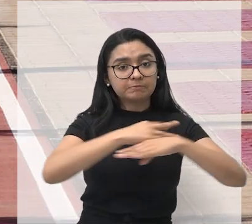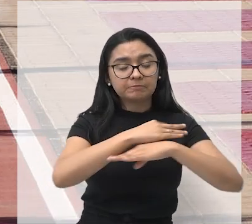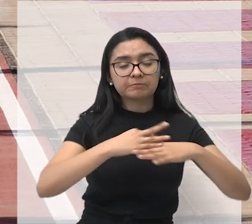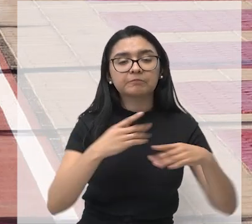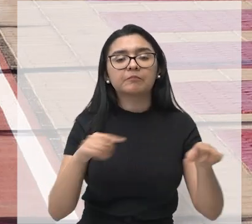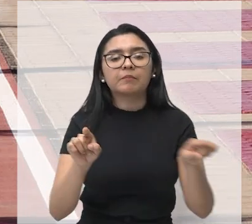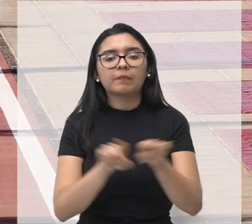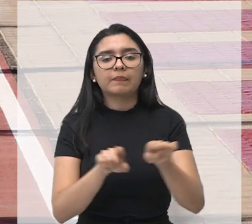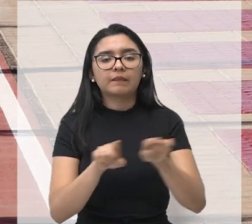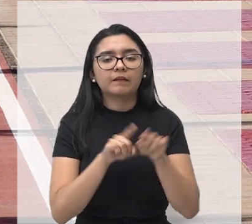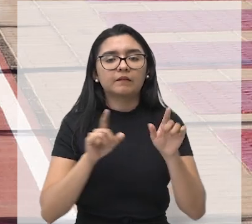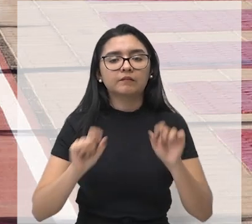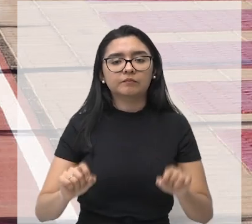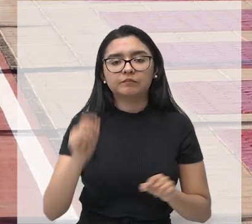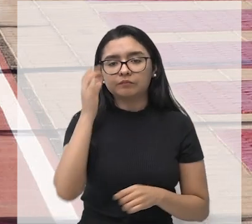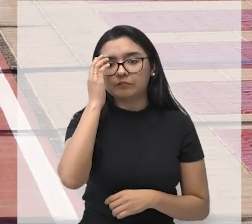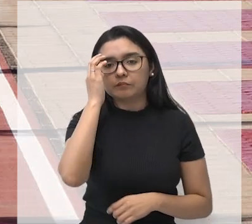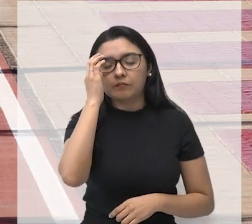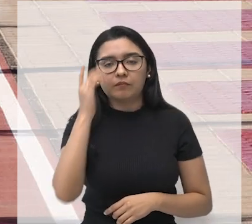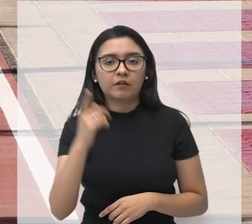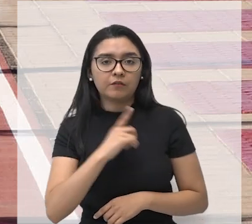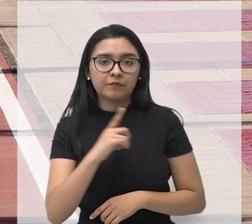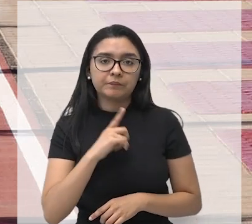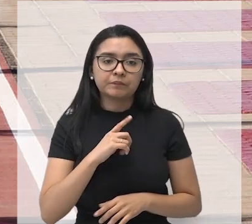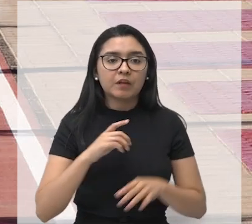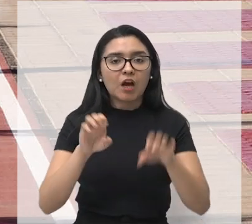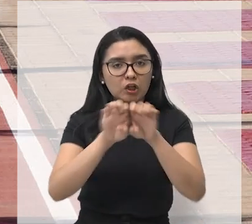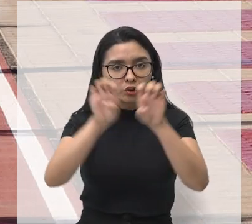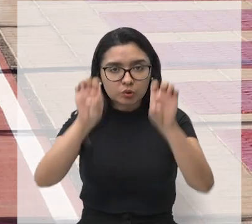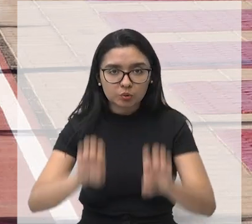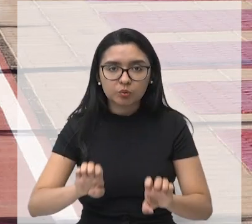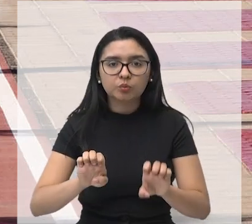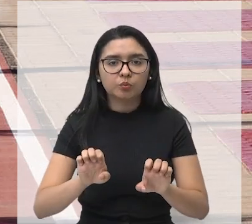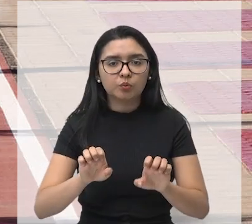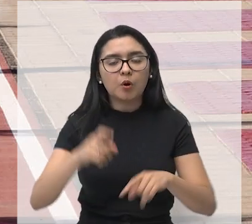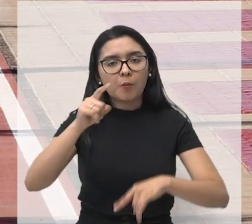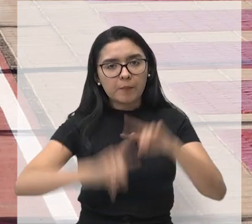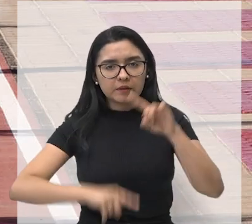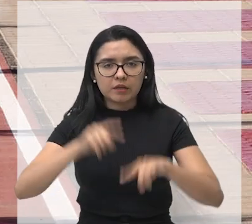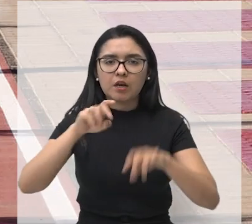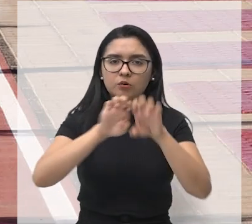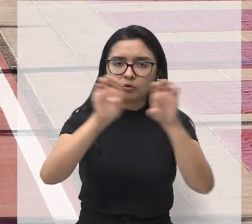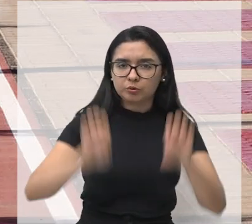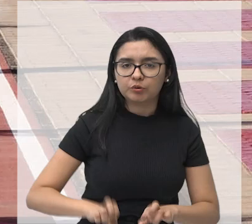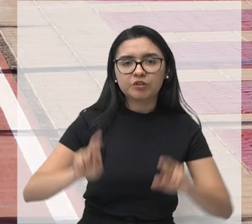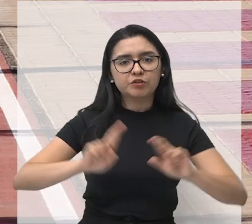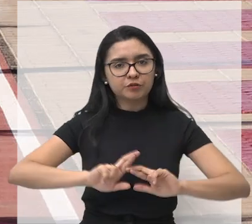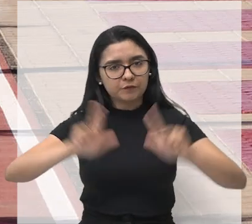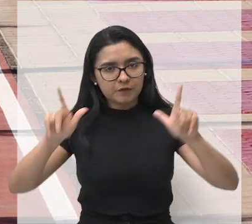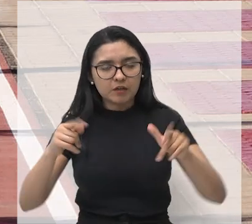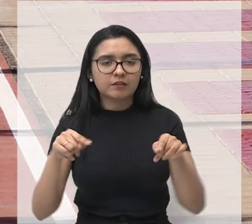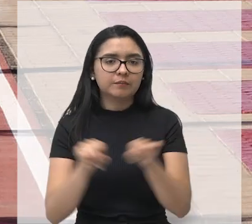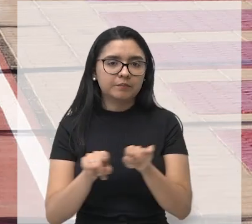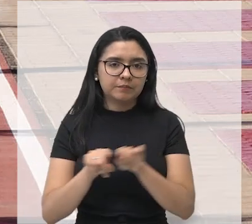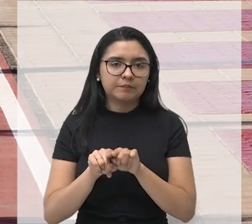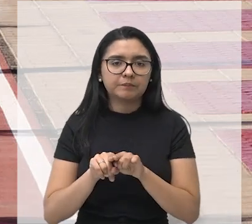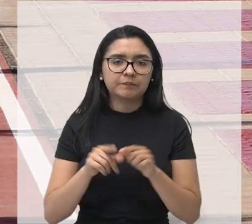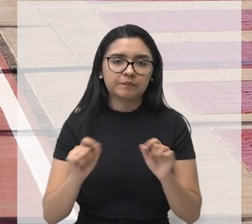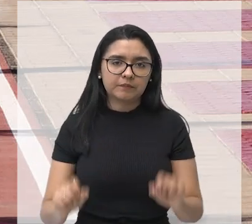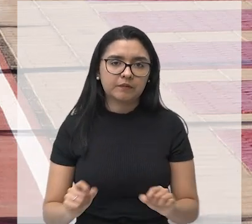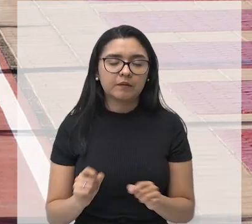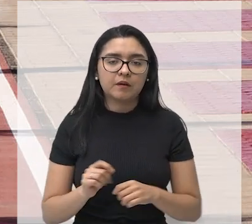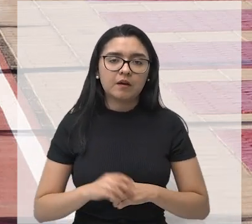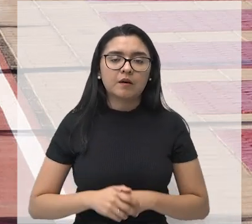o quadro, o formato da roda não, o material da roda, assim como da bicicleta como um